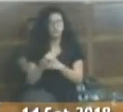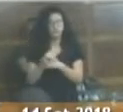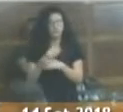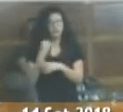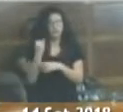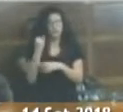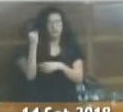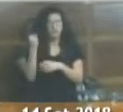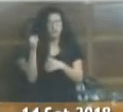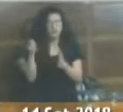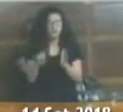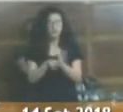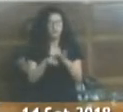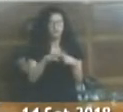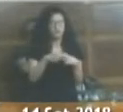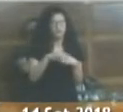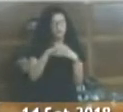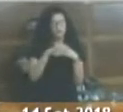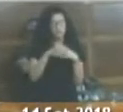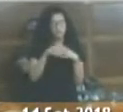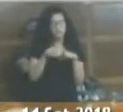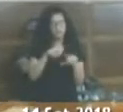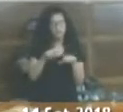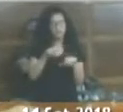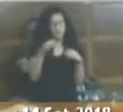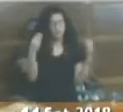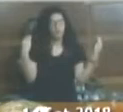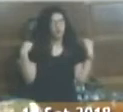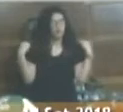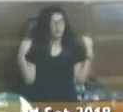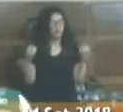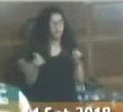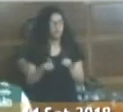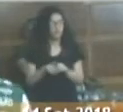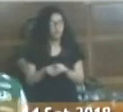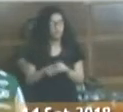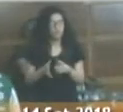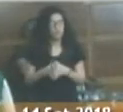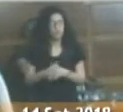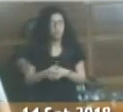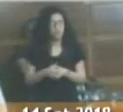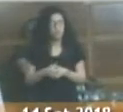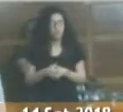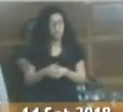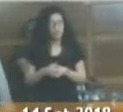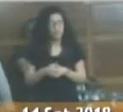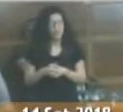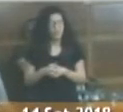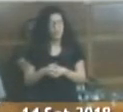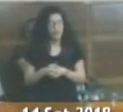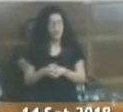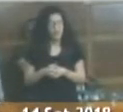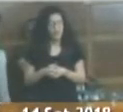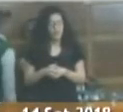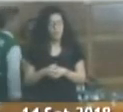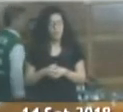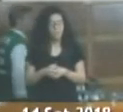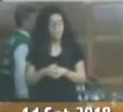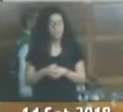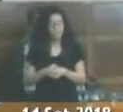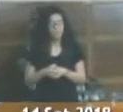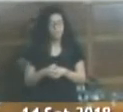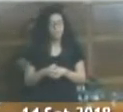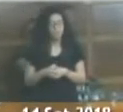estarem nessa comissão, né? A Marinha, né, que está aqui, inclusive, as Defensorias Públicas da União e também do Estado,